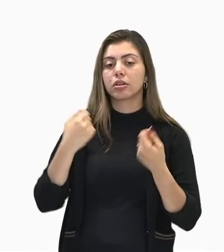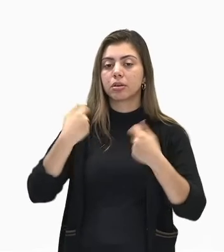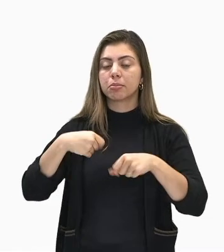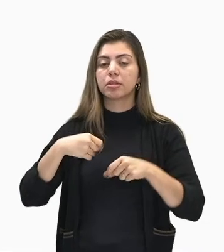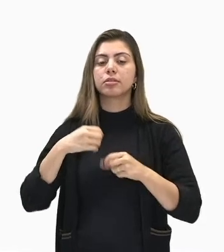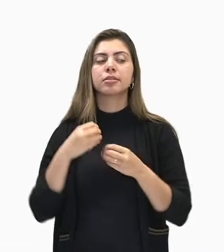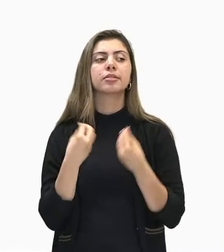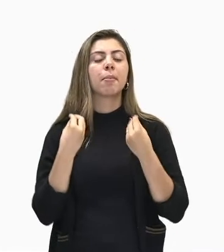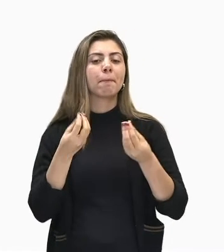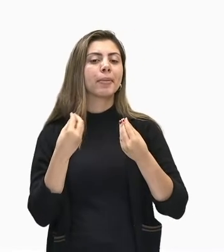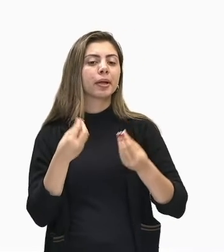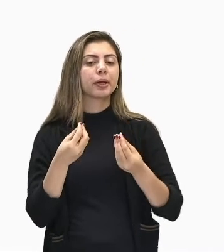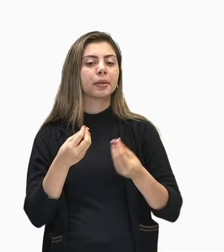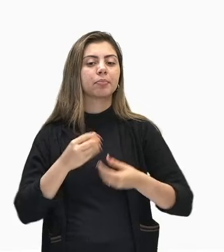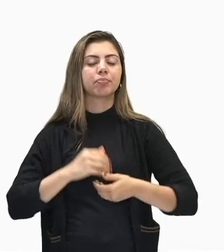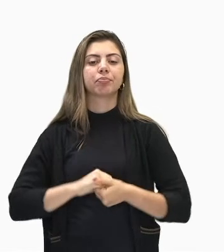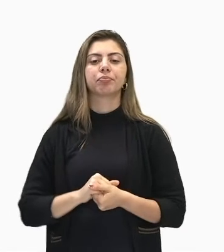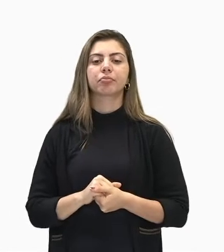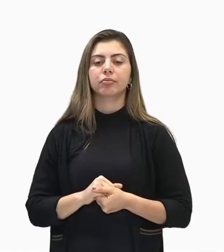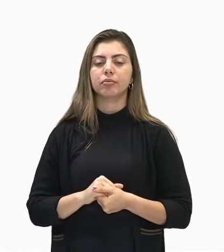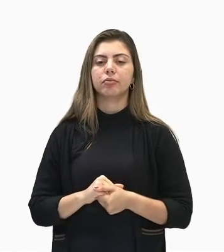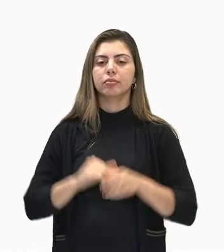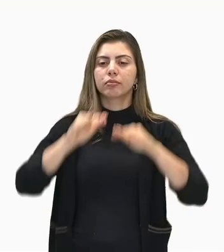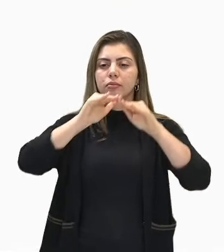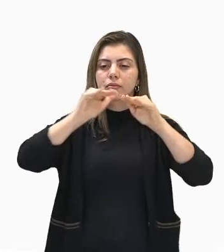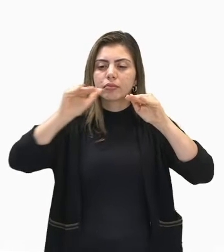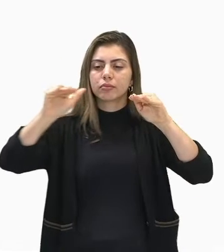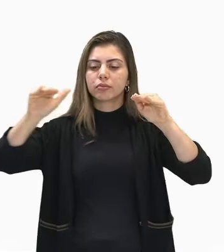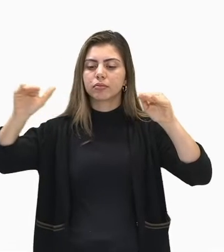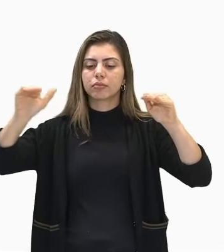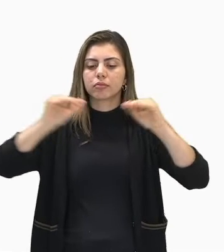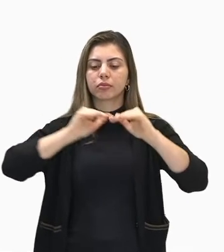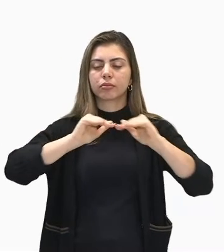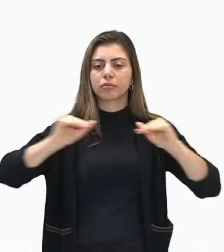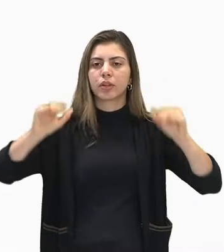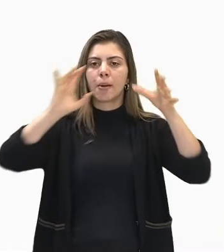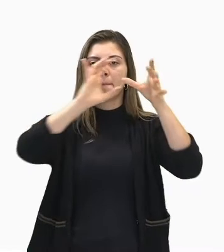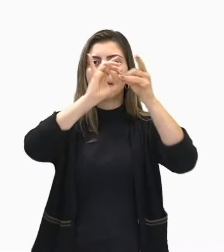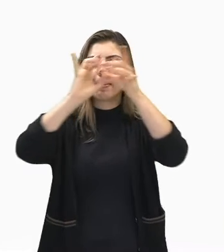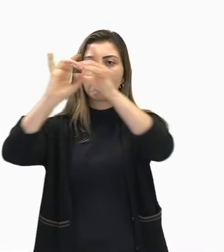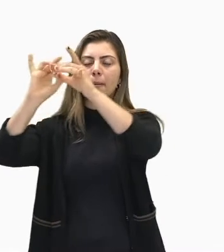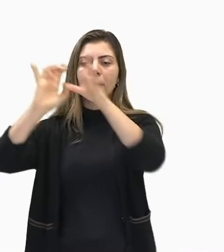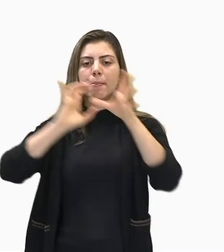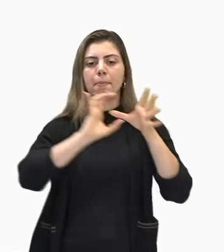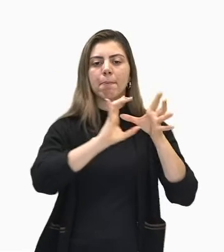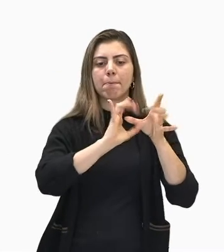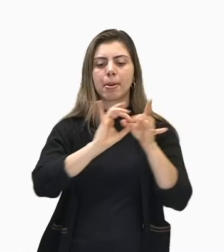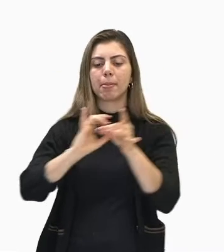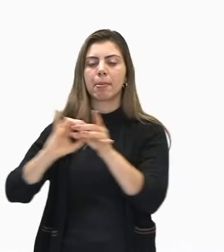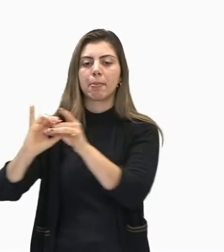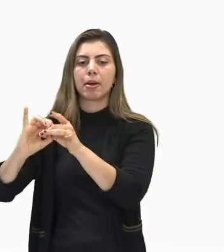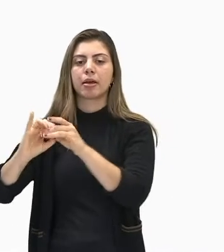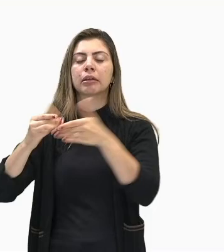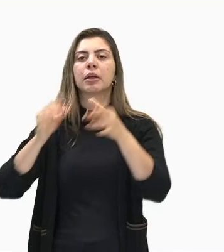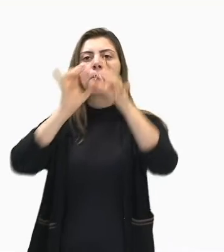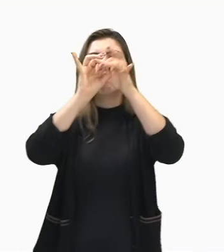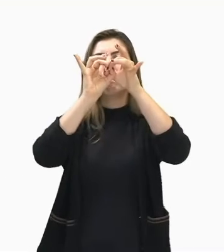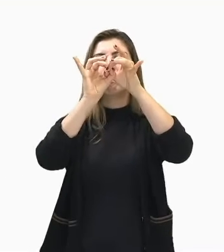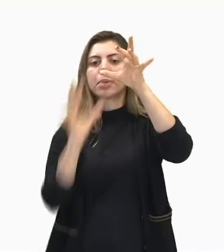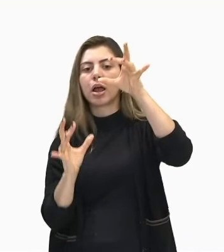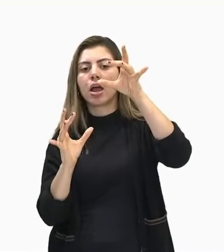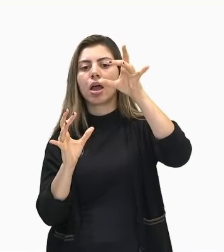necessária para quebrar as ligações aqui, ó, dos